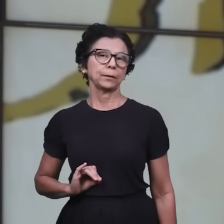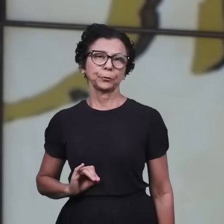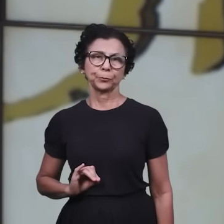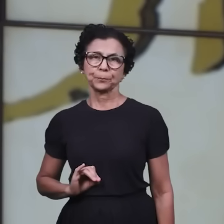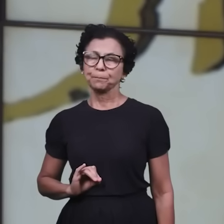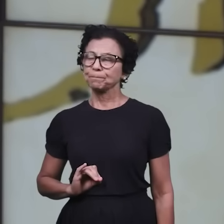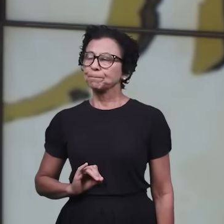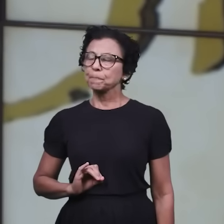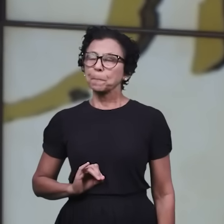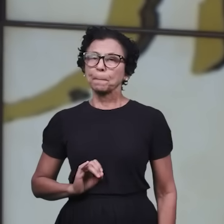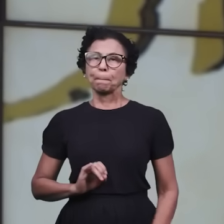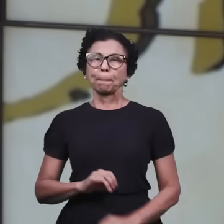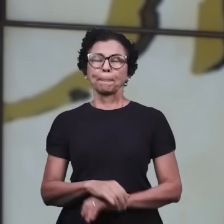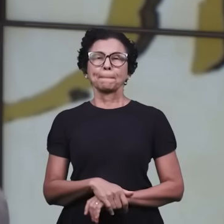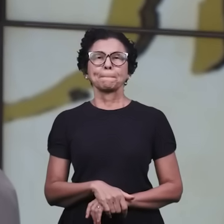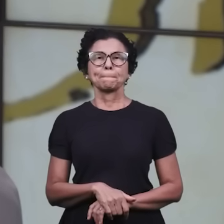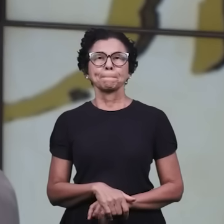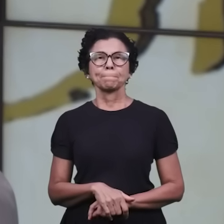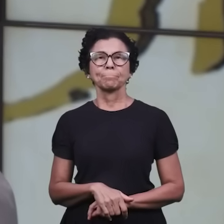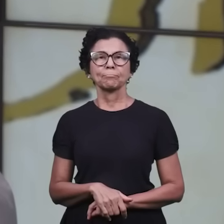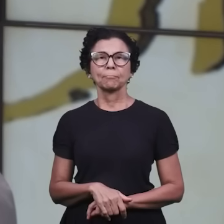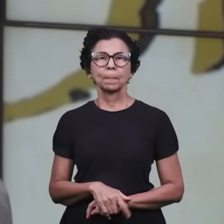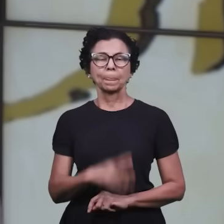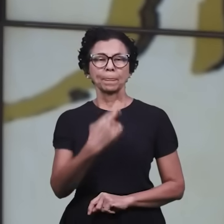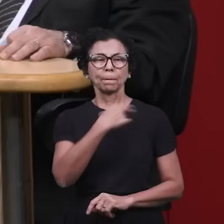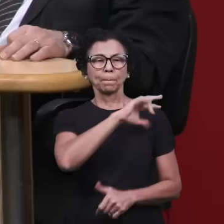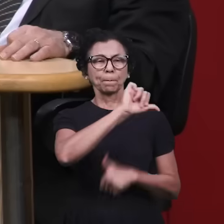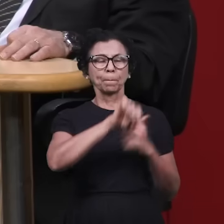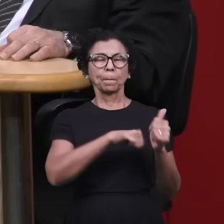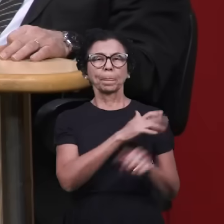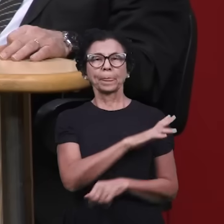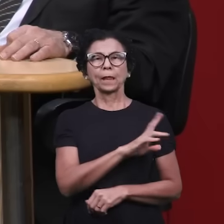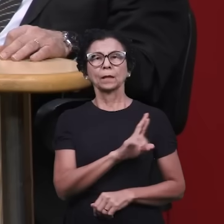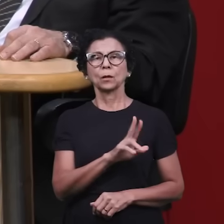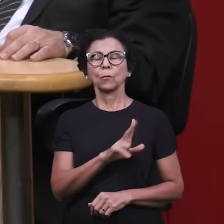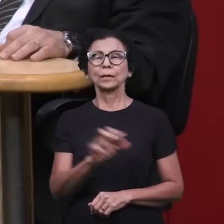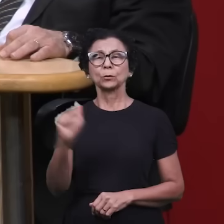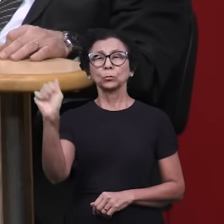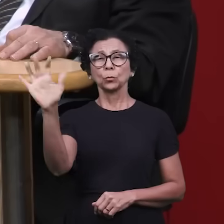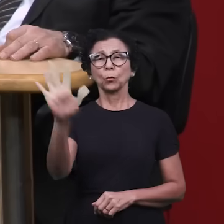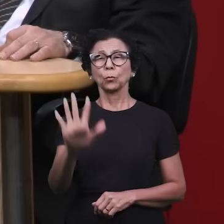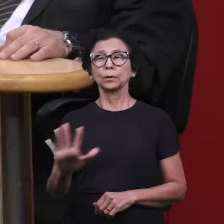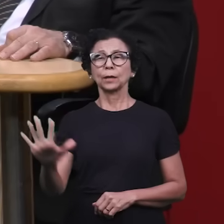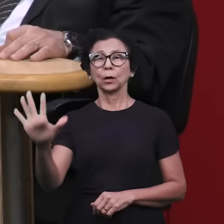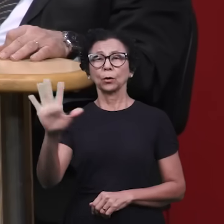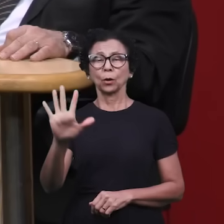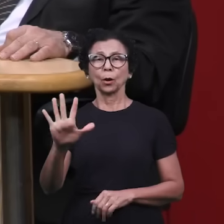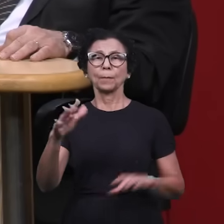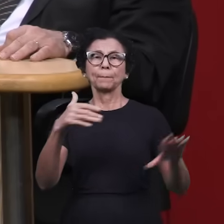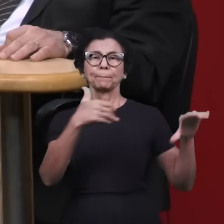a transformação da igreja, a Europa se tornou cristã a partir daí.